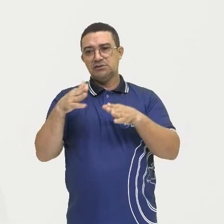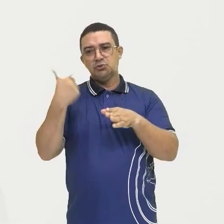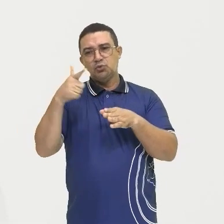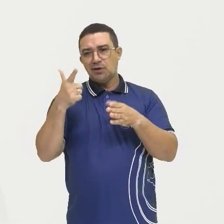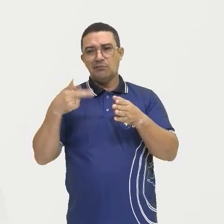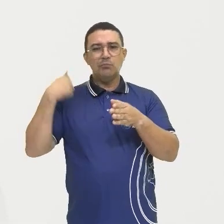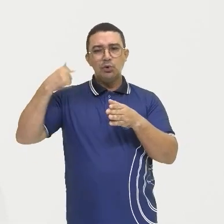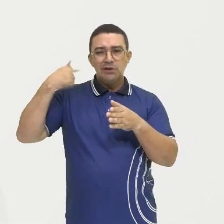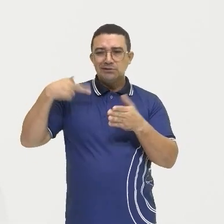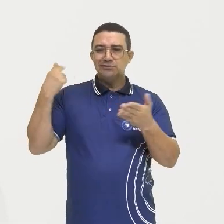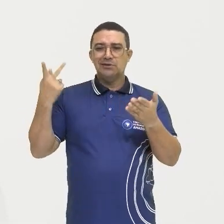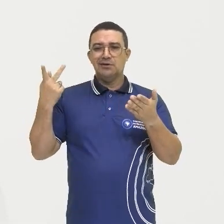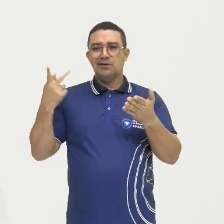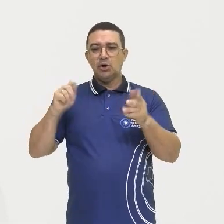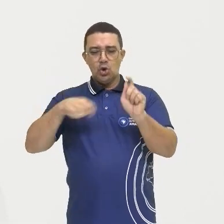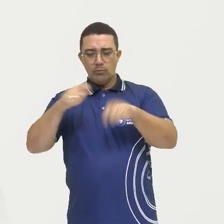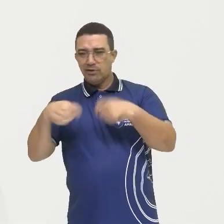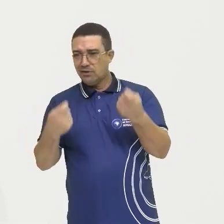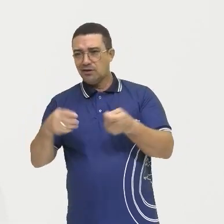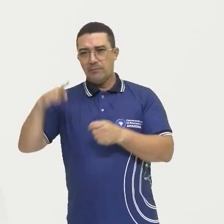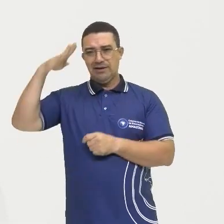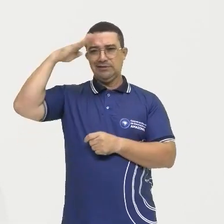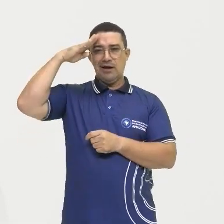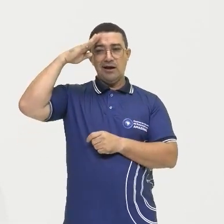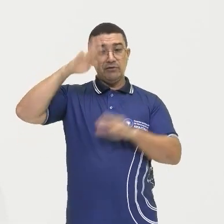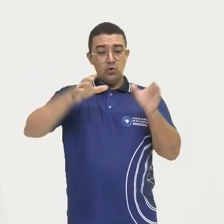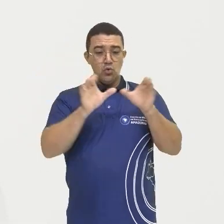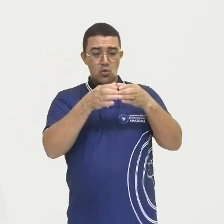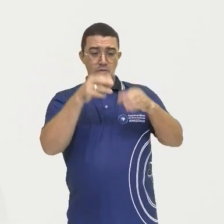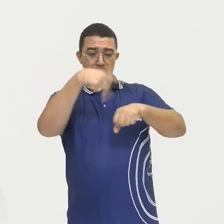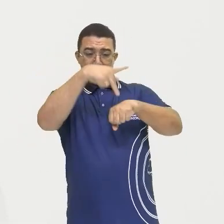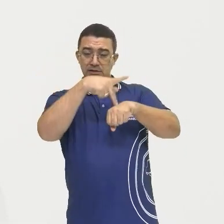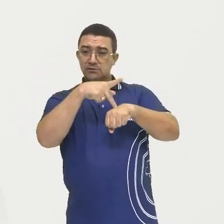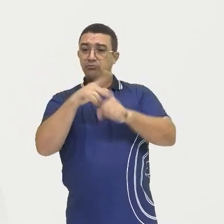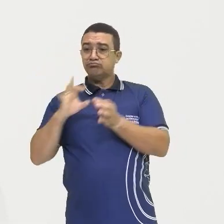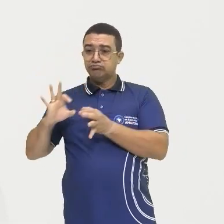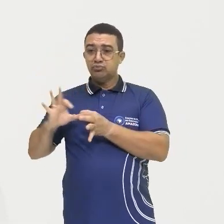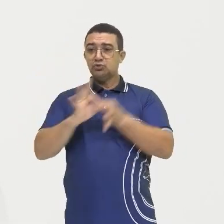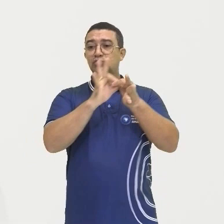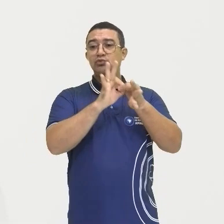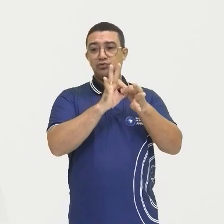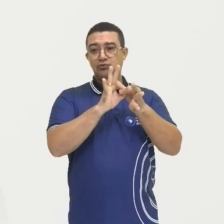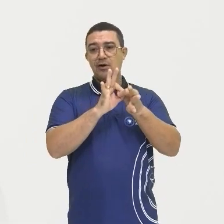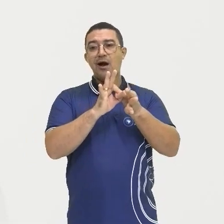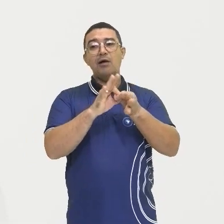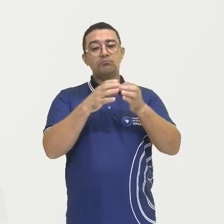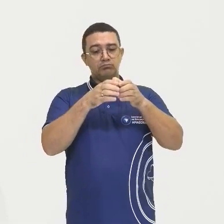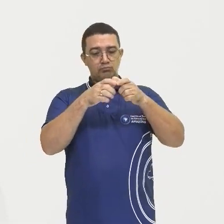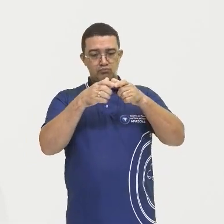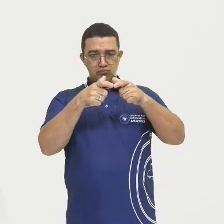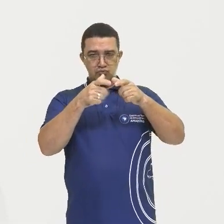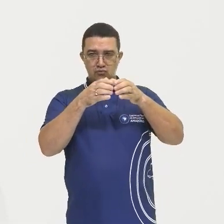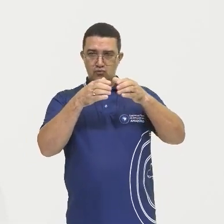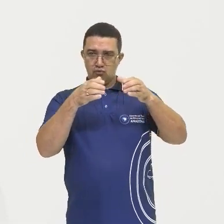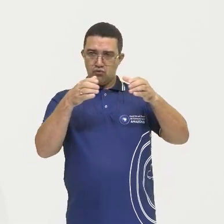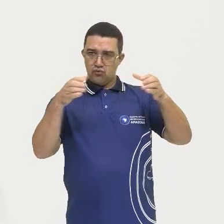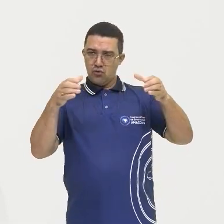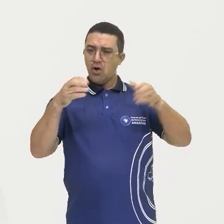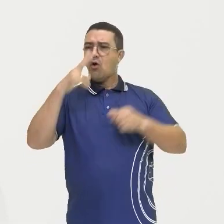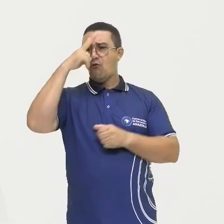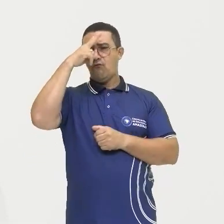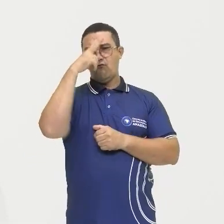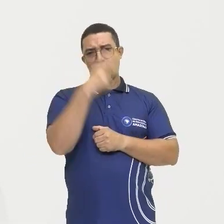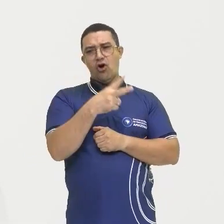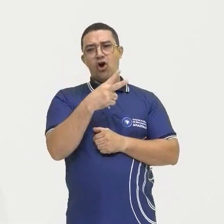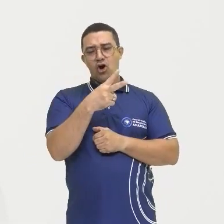política, econômica e militar também, que eles se juntem e se tornem mais fortes, se tornem mais